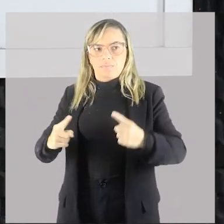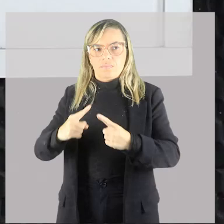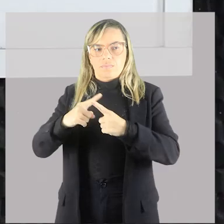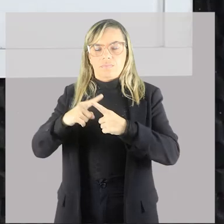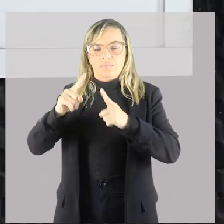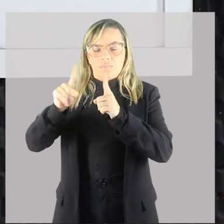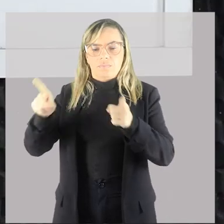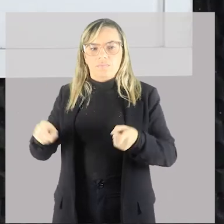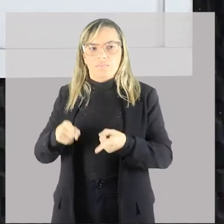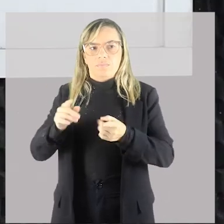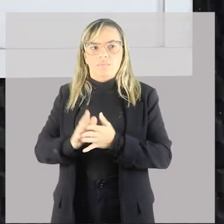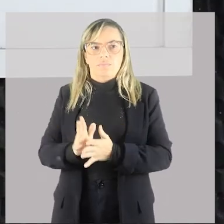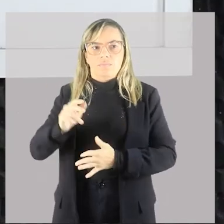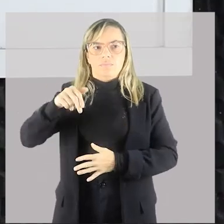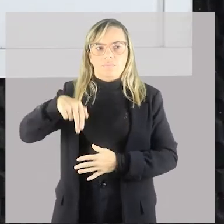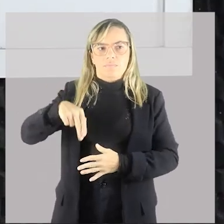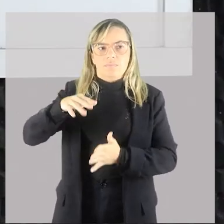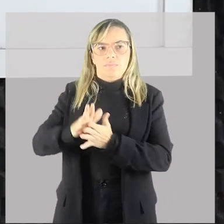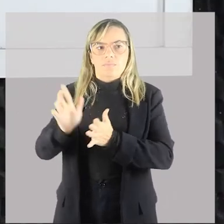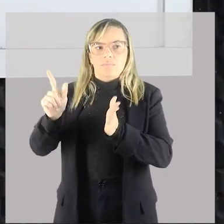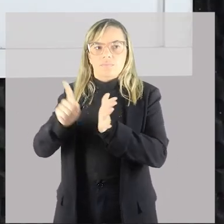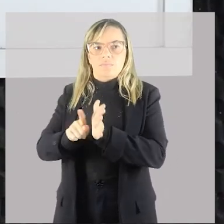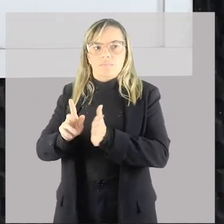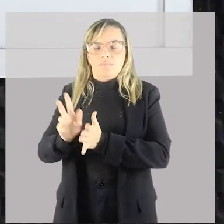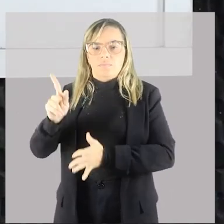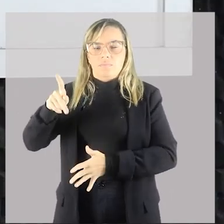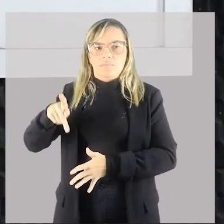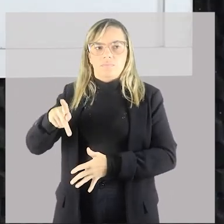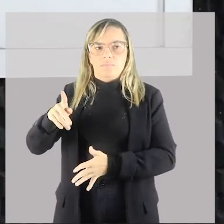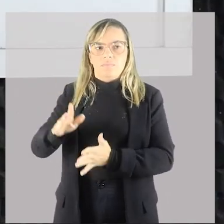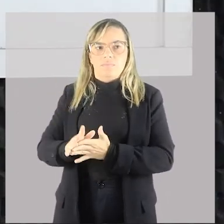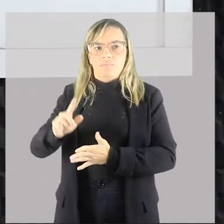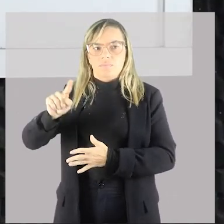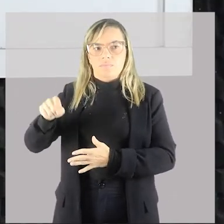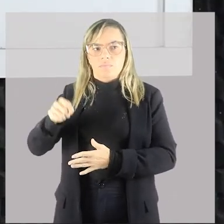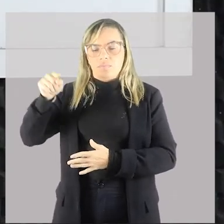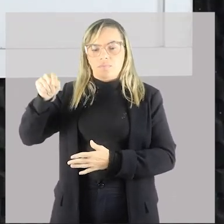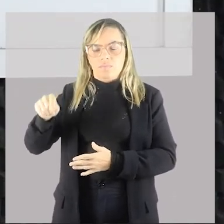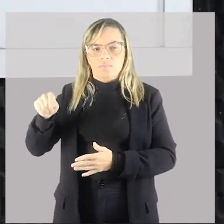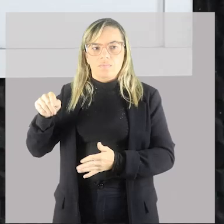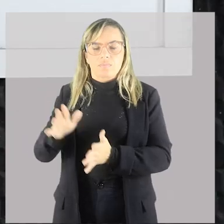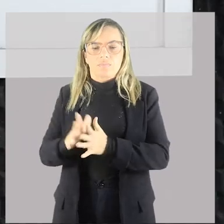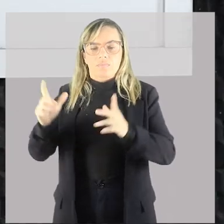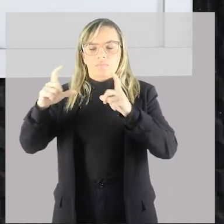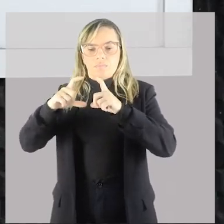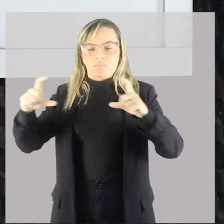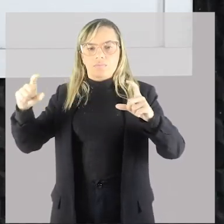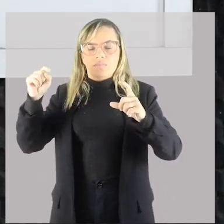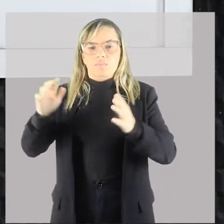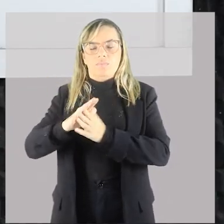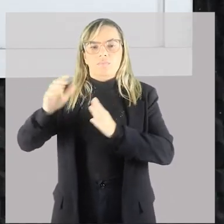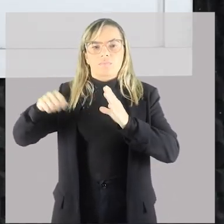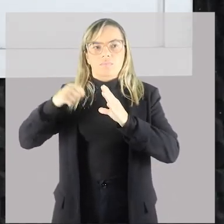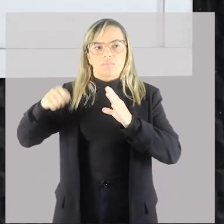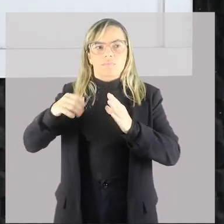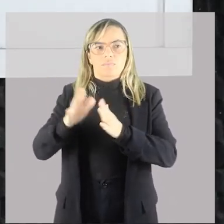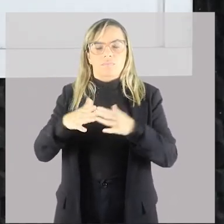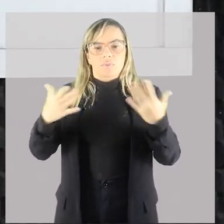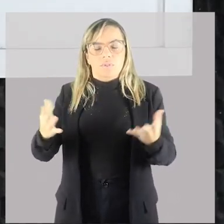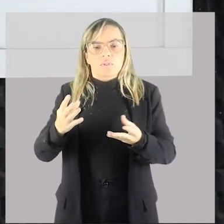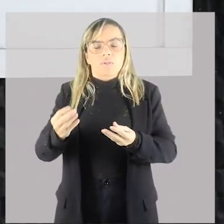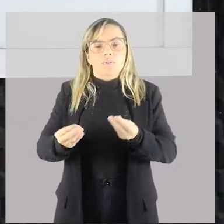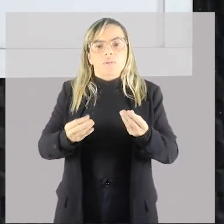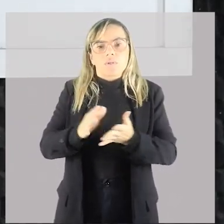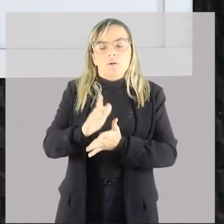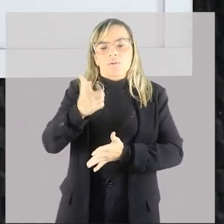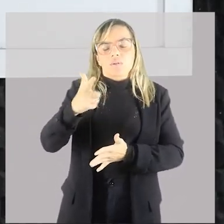multiplicado por N menos P fatorial. Essa aqui é a fórmula, tá? Nosso videozinho não tem como a gente